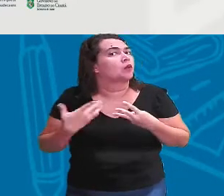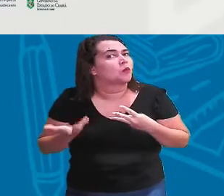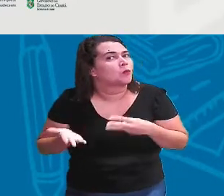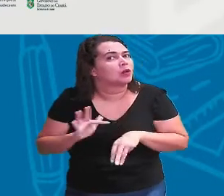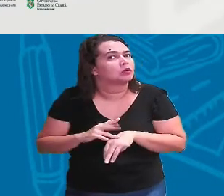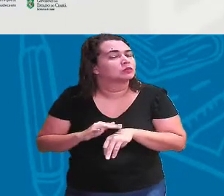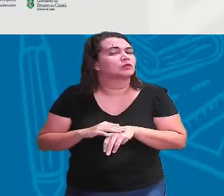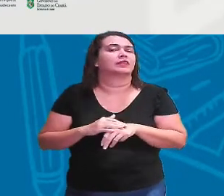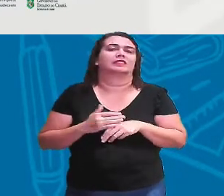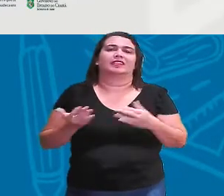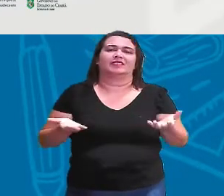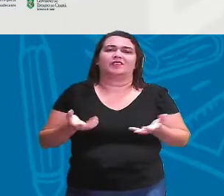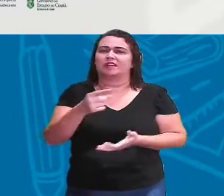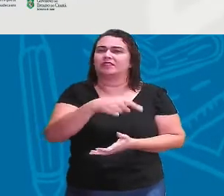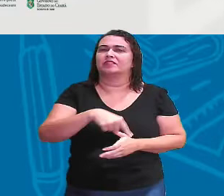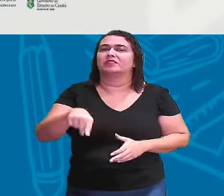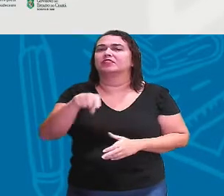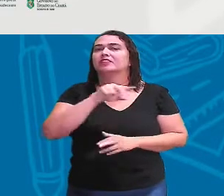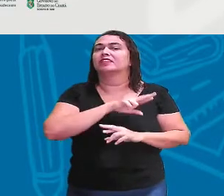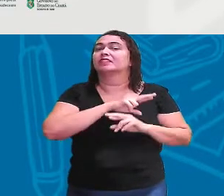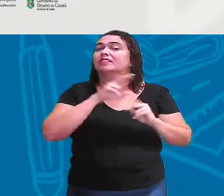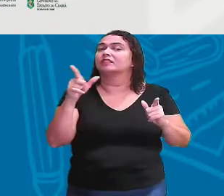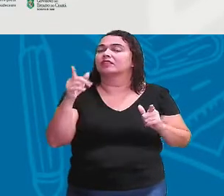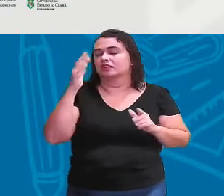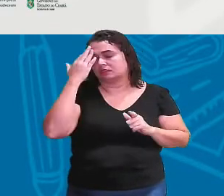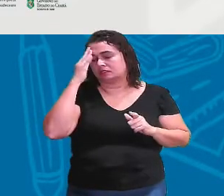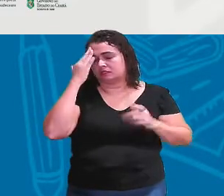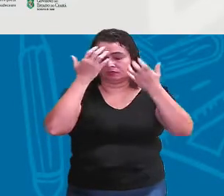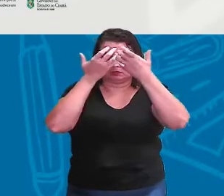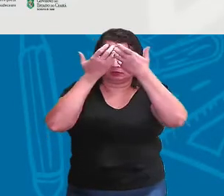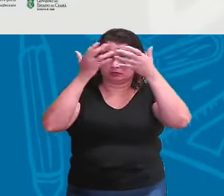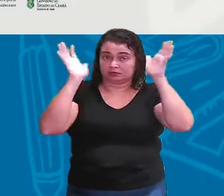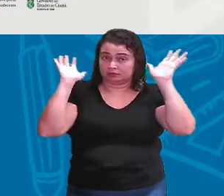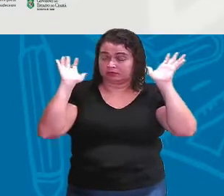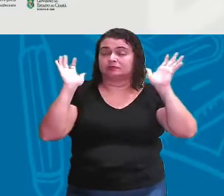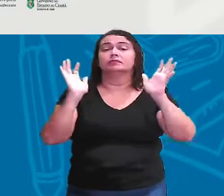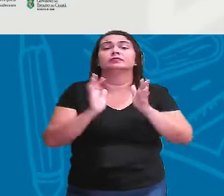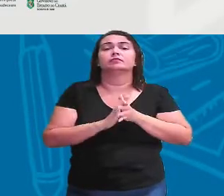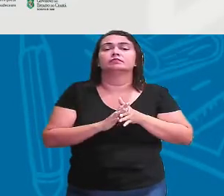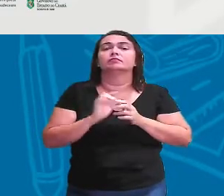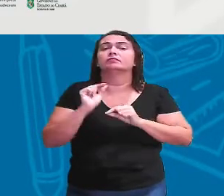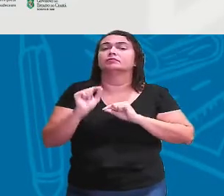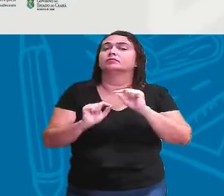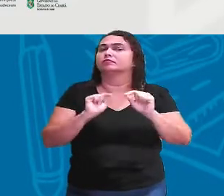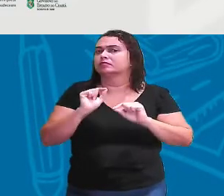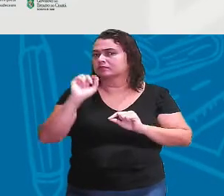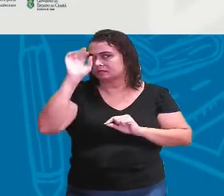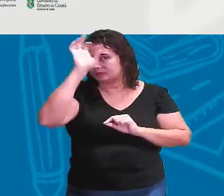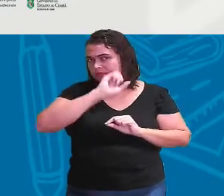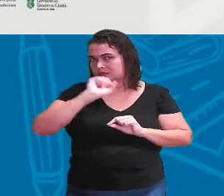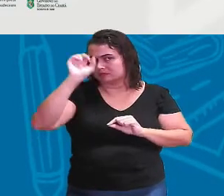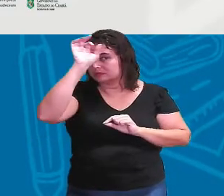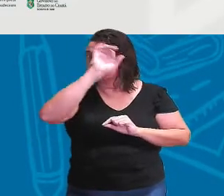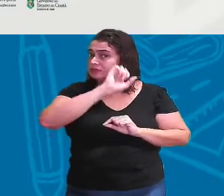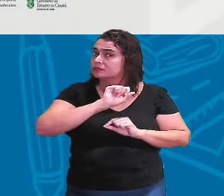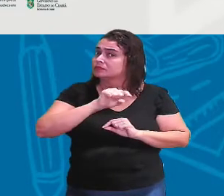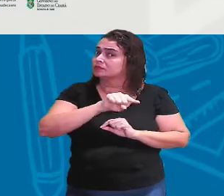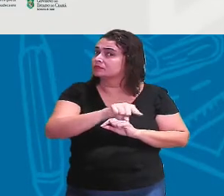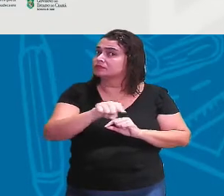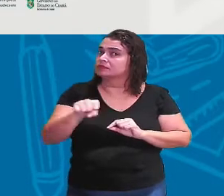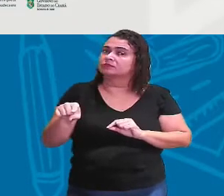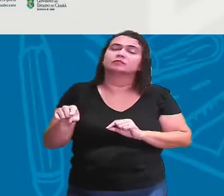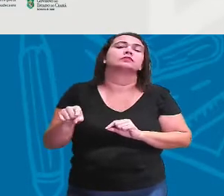daqui diferente. Eu quero que você saia daqui sabendo que você está justamente fortalecendo o teu saber para que você possa